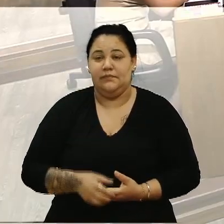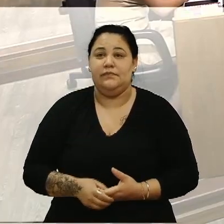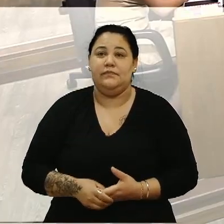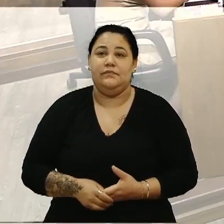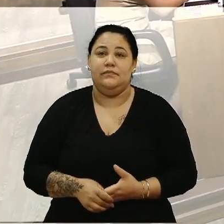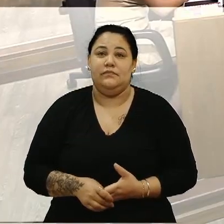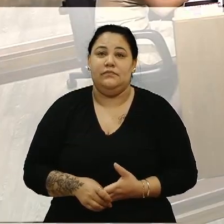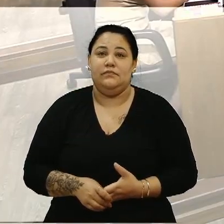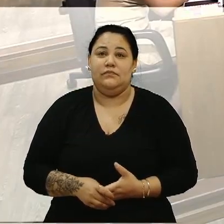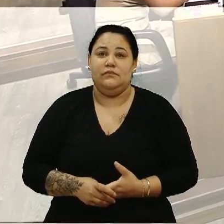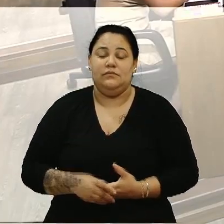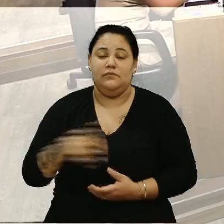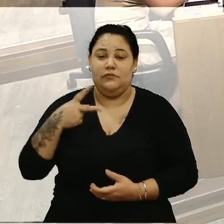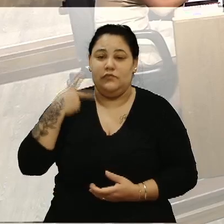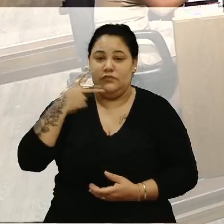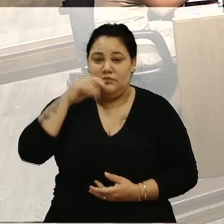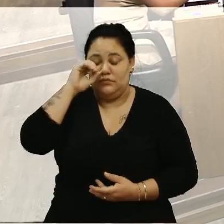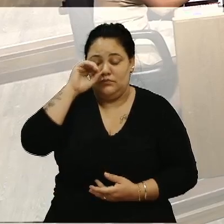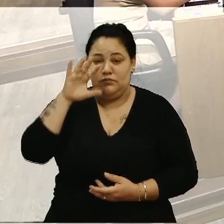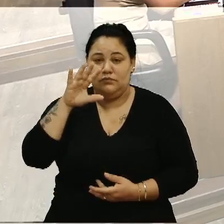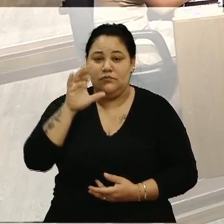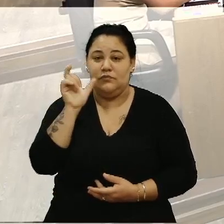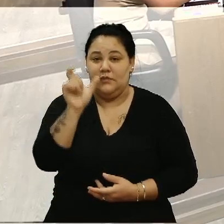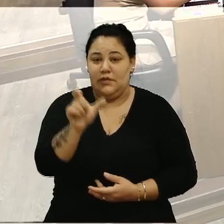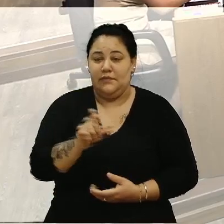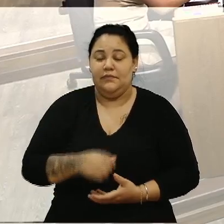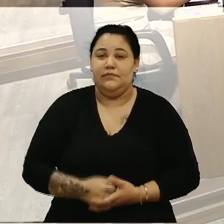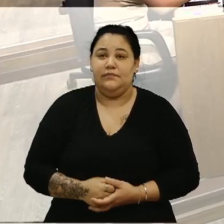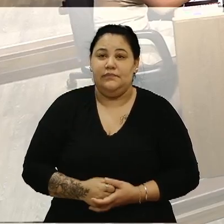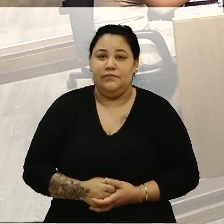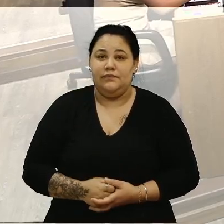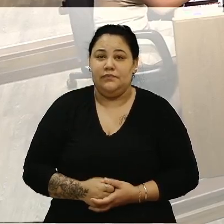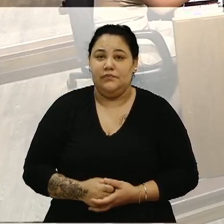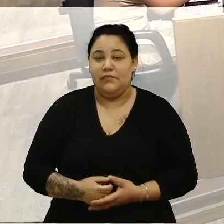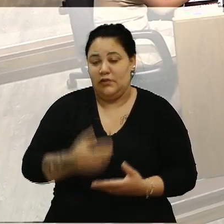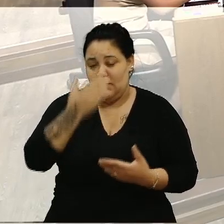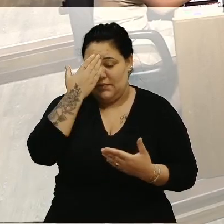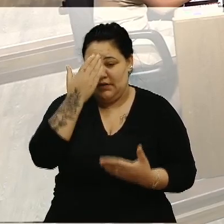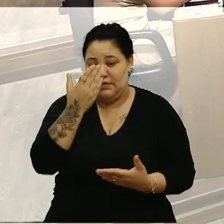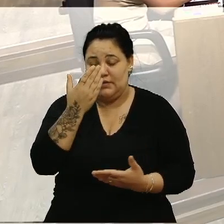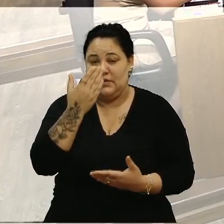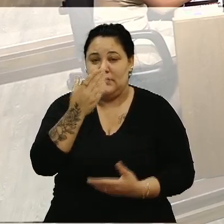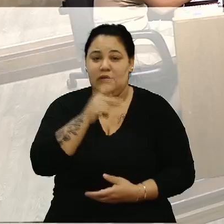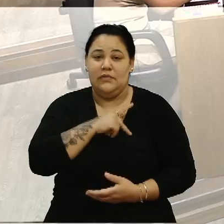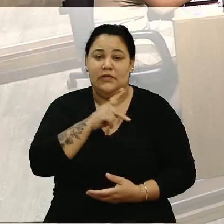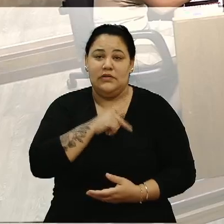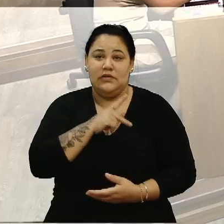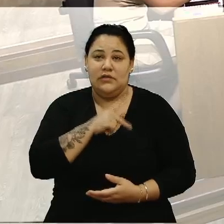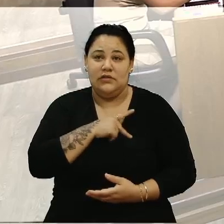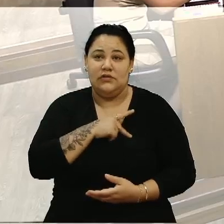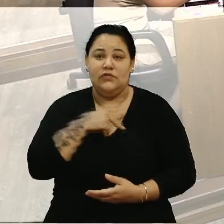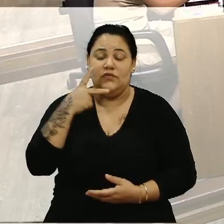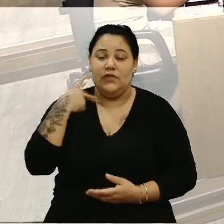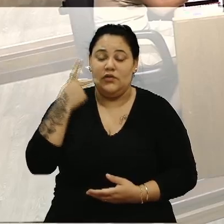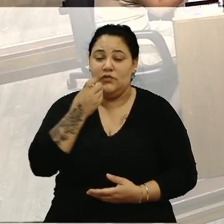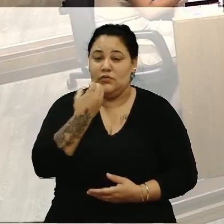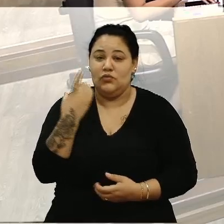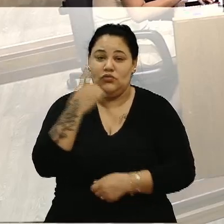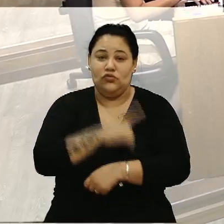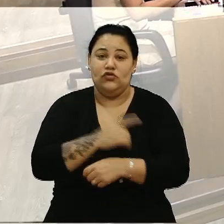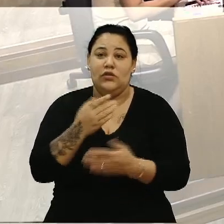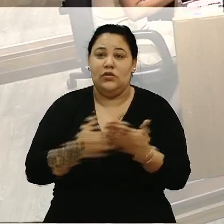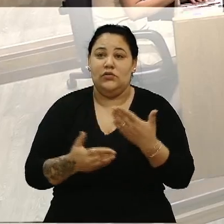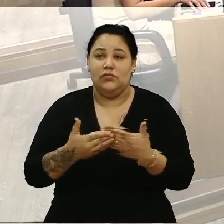Vereador Fiuza, com a palavra. Obrigado, senhora presidente, senhoras e senhores vereadores, bom dia a todos, bom